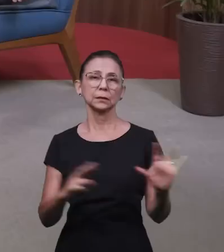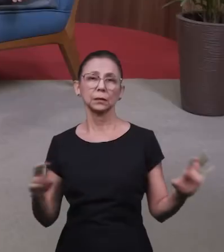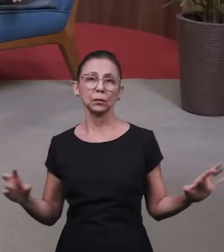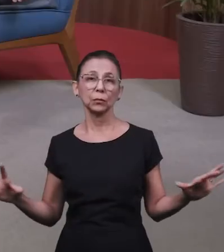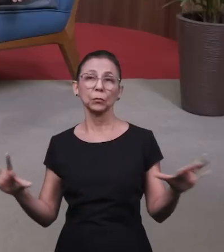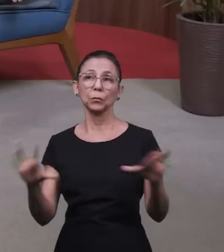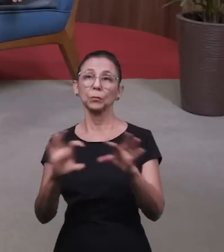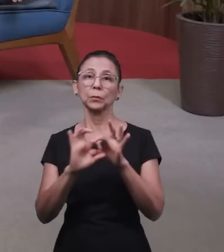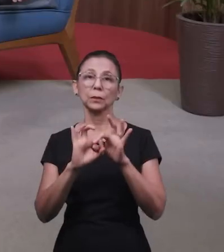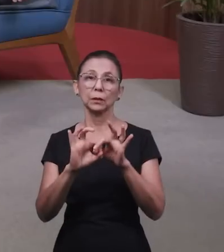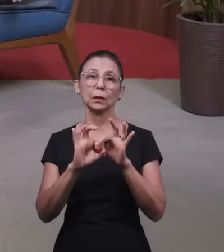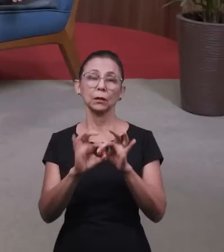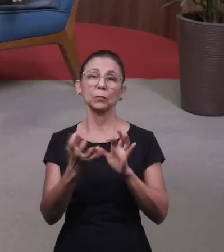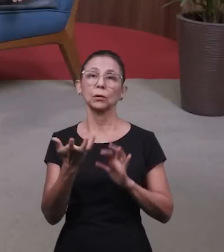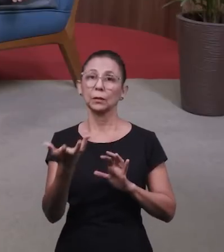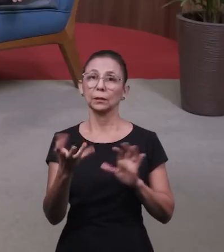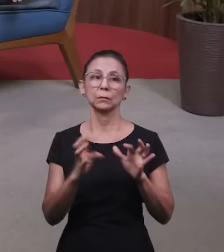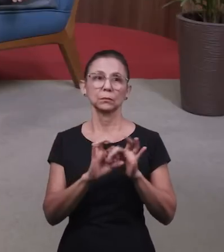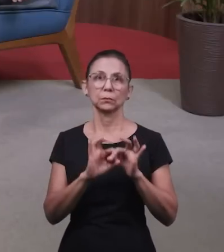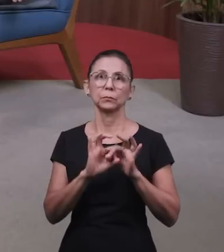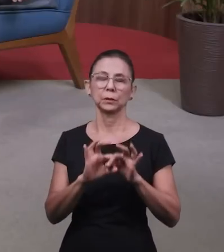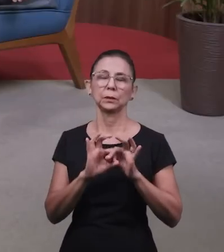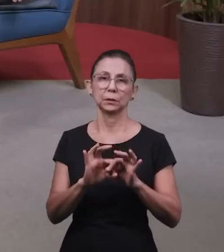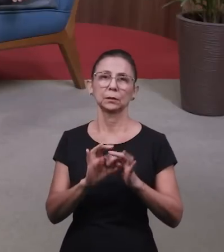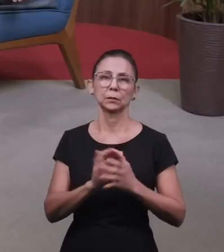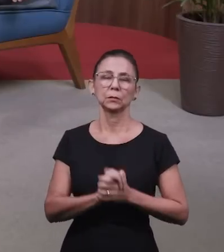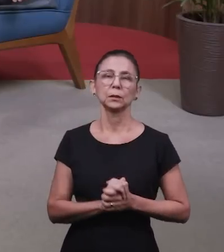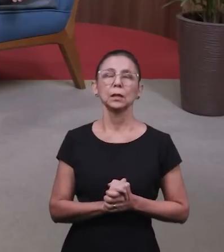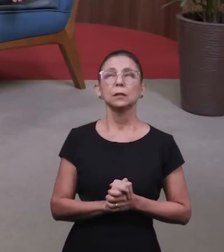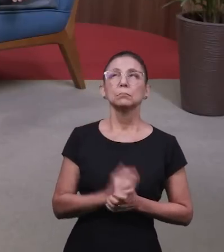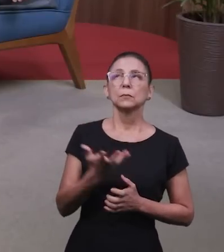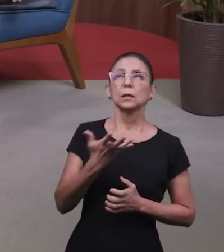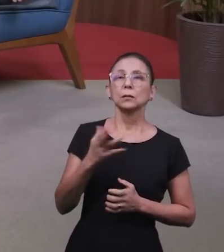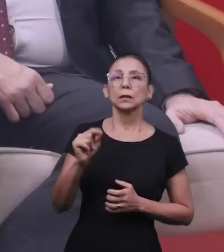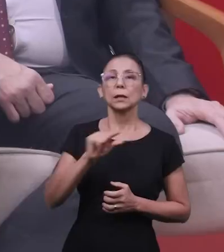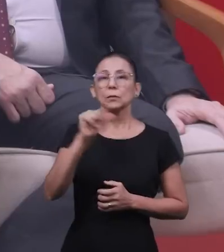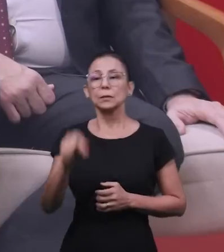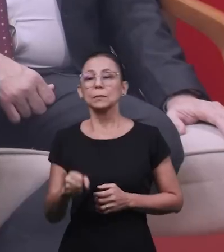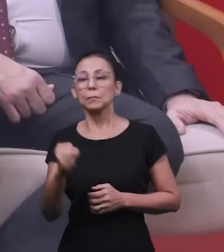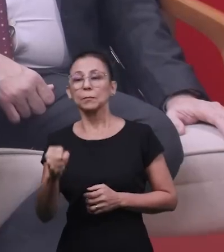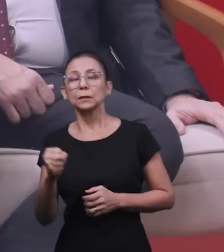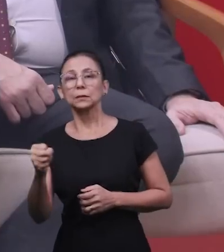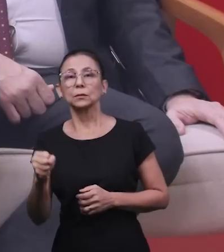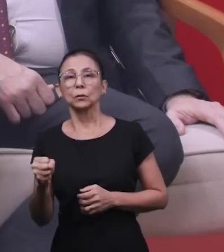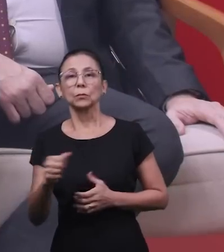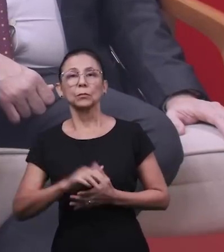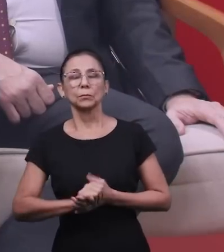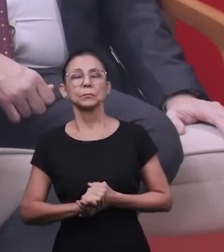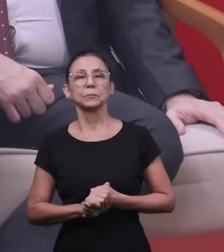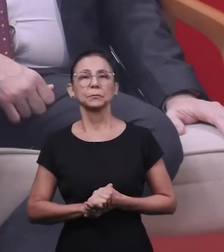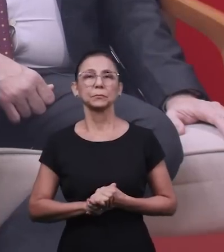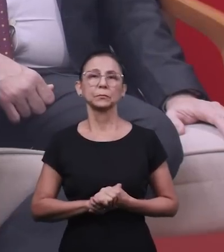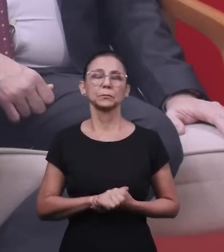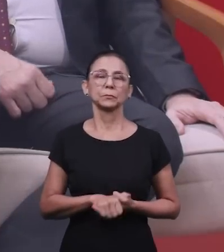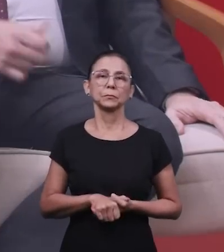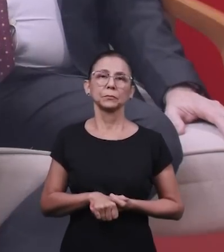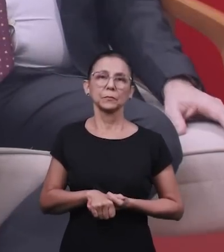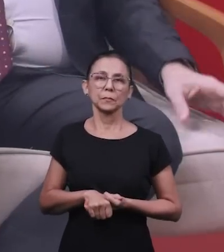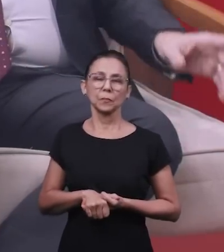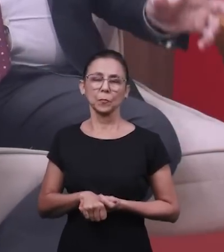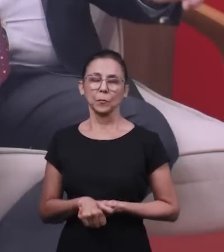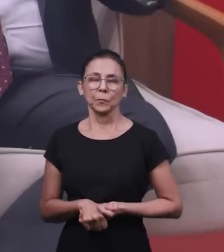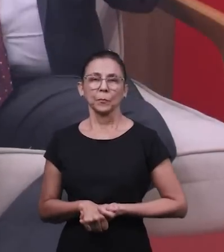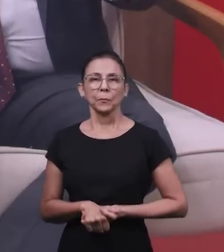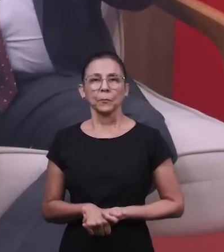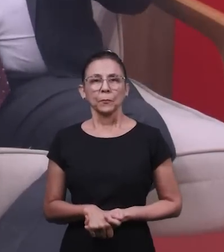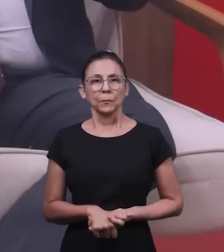comunhão. Eu quero estar na comunhão da igreja. Aprisco. Eu quero estar nesse aprisco. Eu quero esse pastoreio. É muito